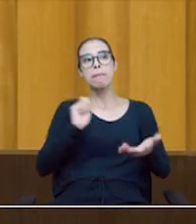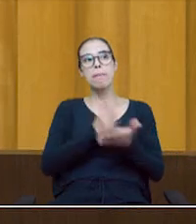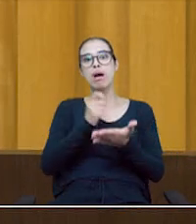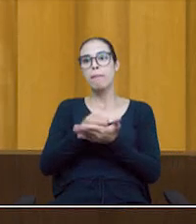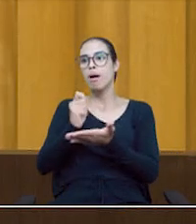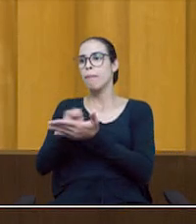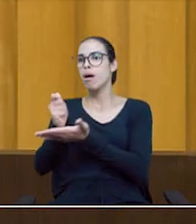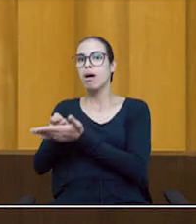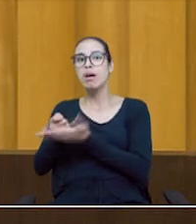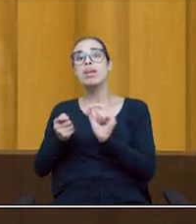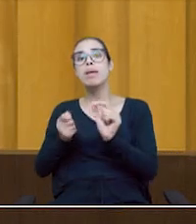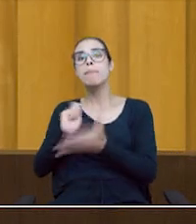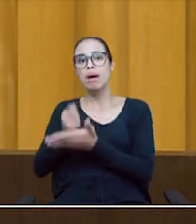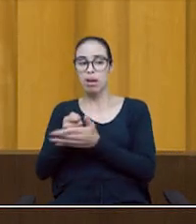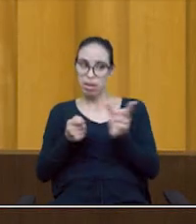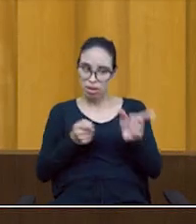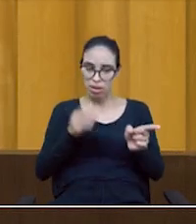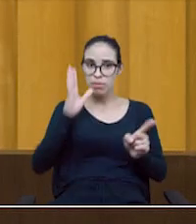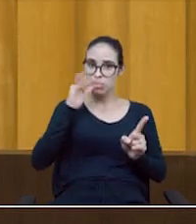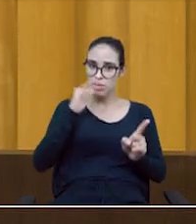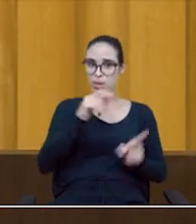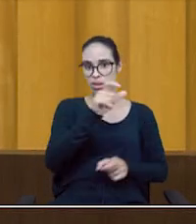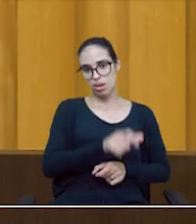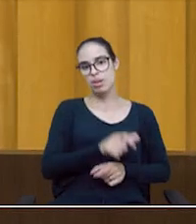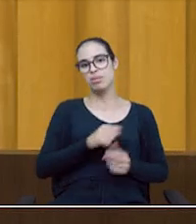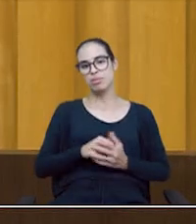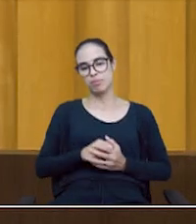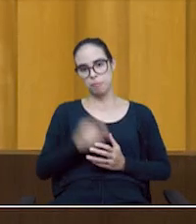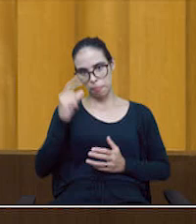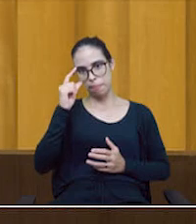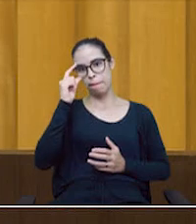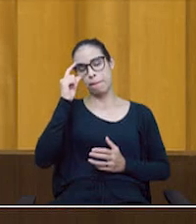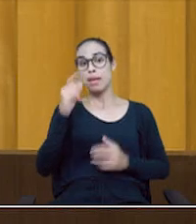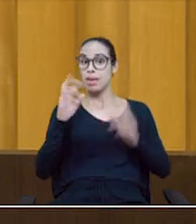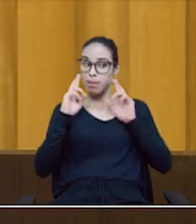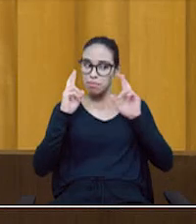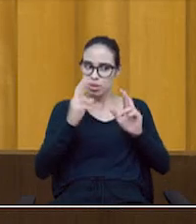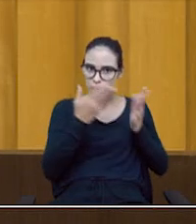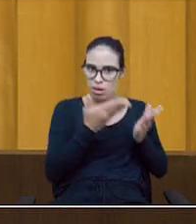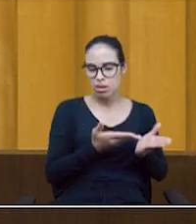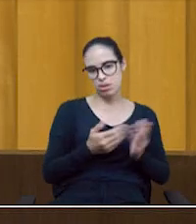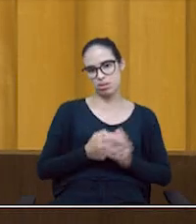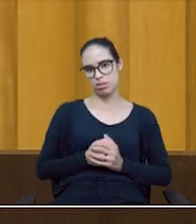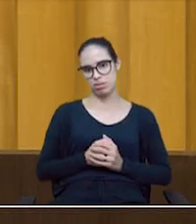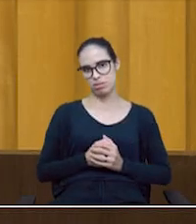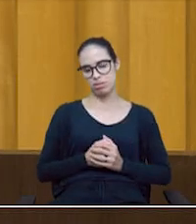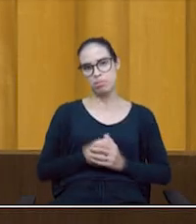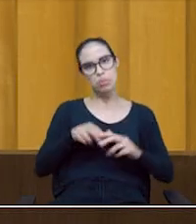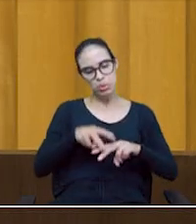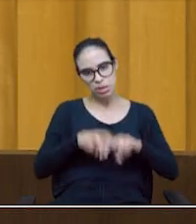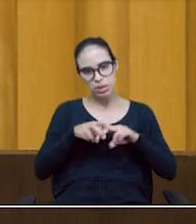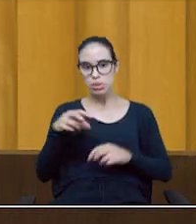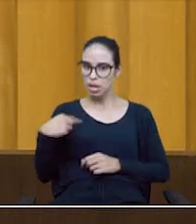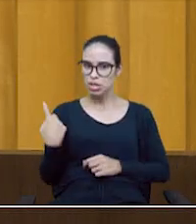humilde trabalhador. E é em deferência a esse contribuinte que nós temos o dever de